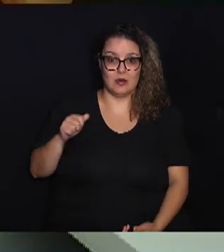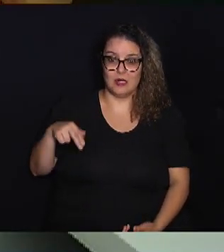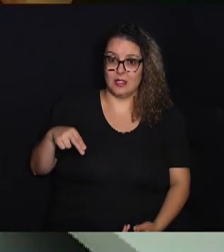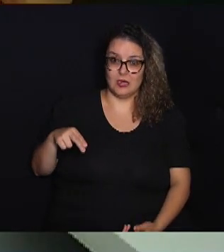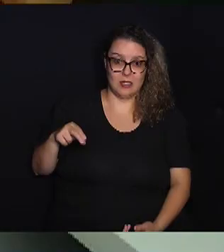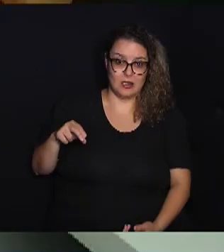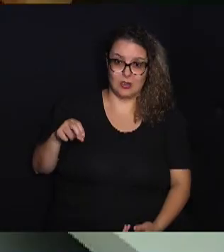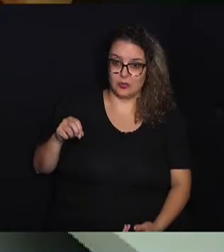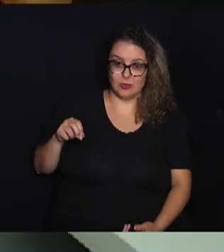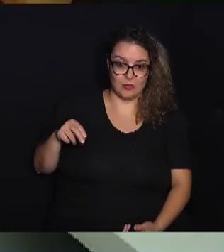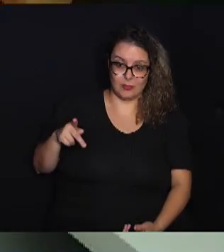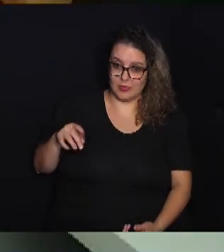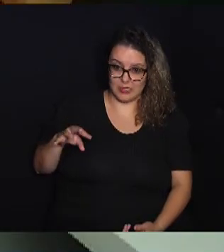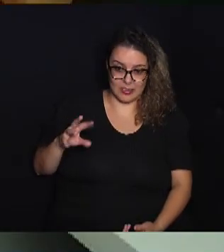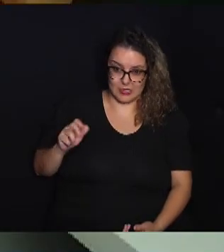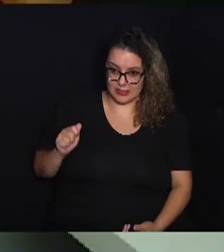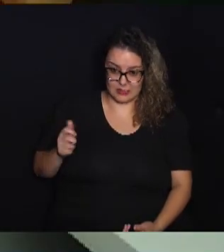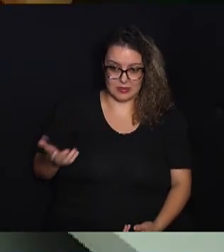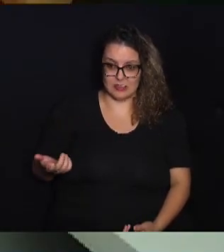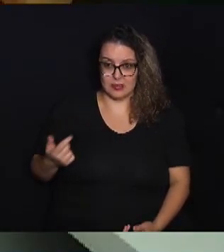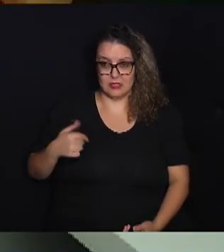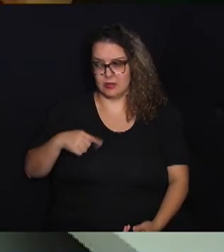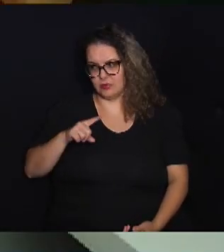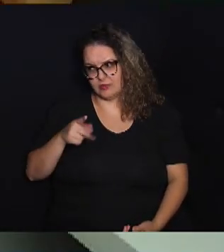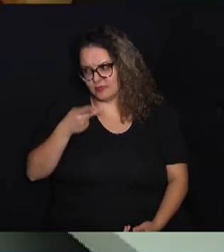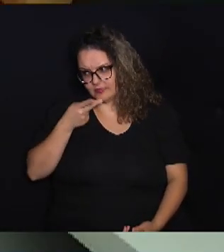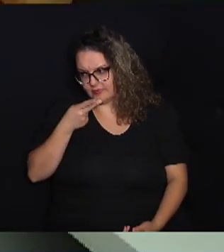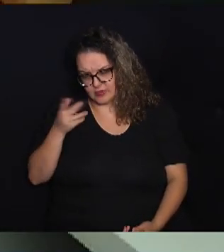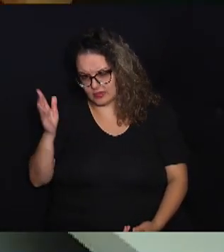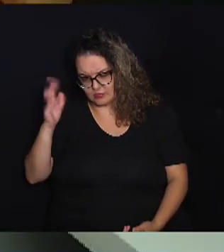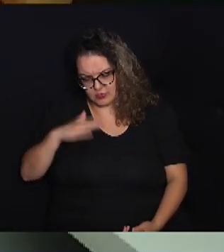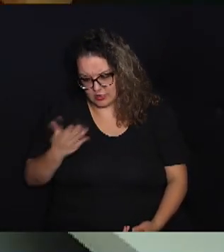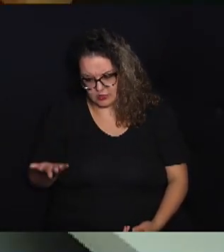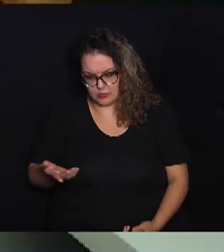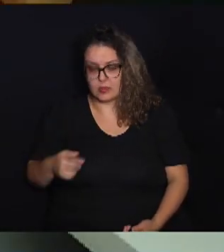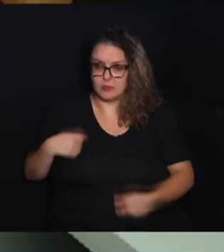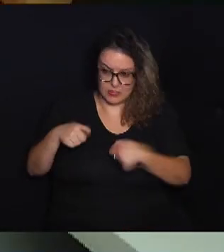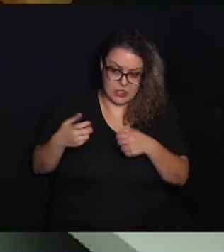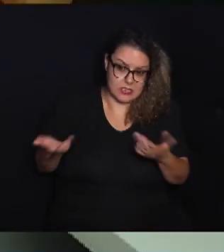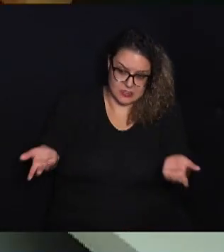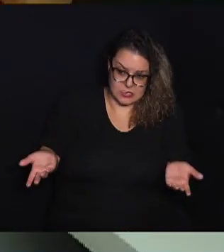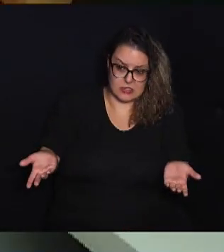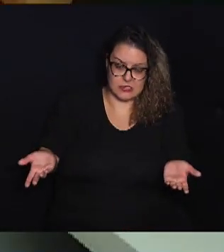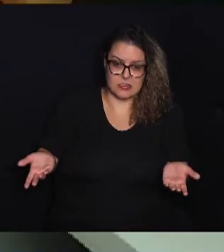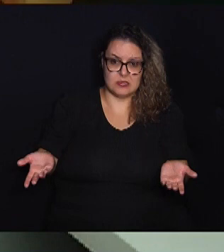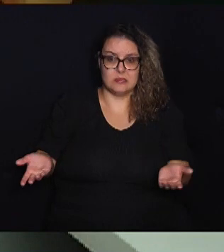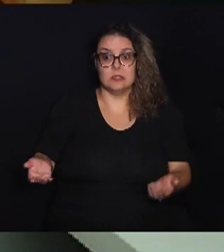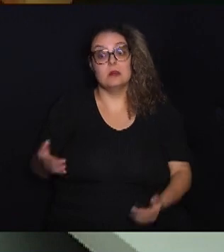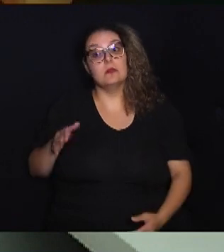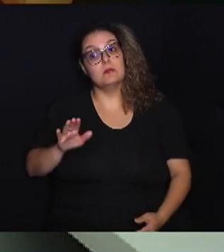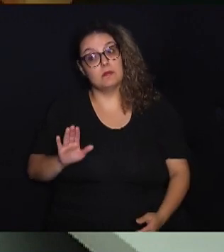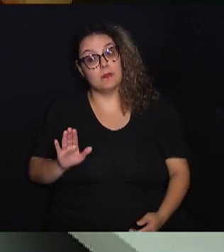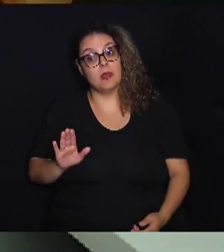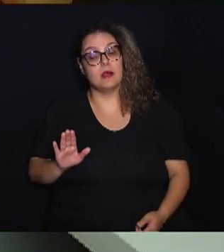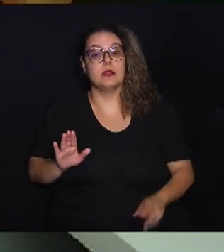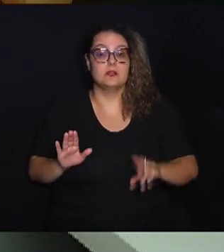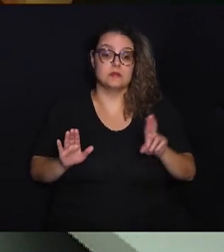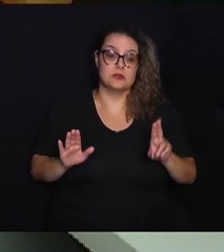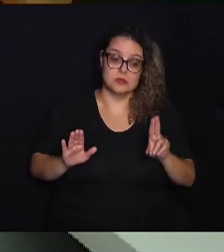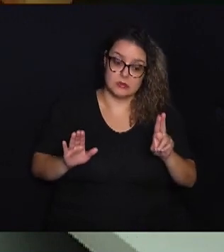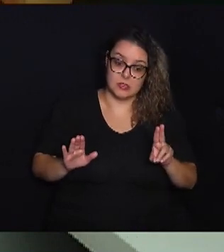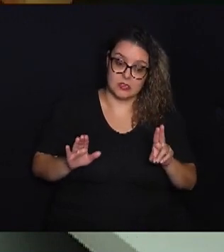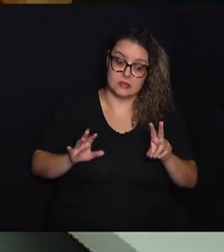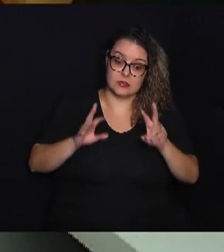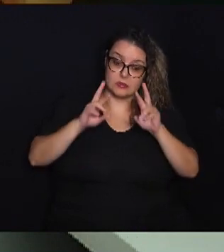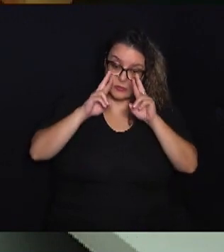eu que vou falar mal das medicações, elas são necessárias, né? Mas elas têm que ser usadas com critério. Então,